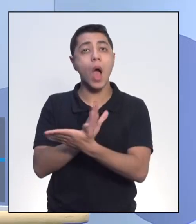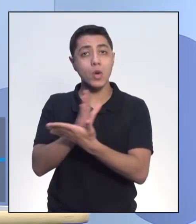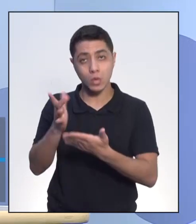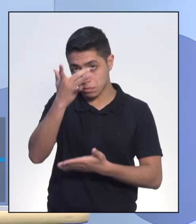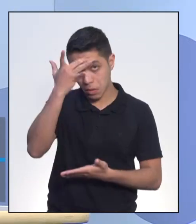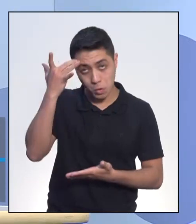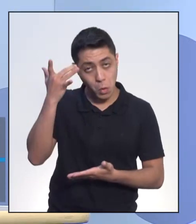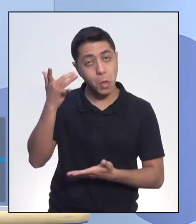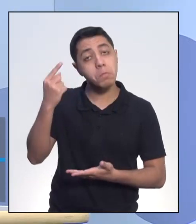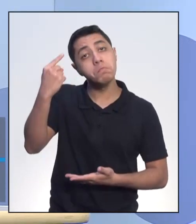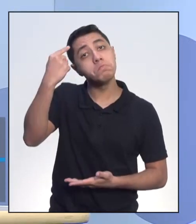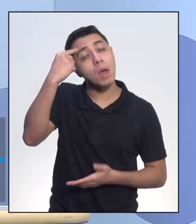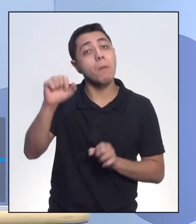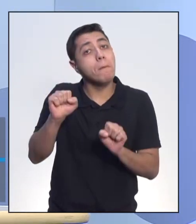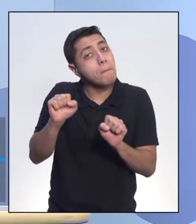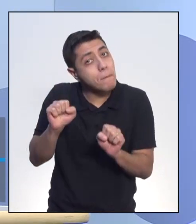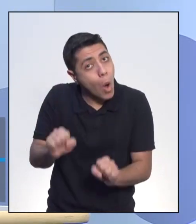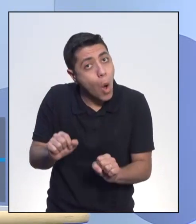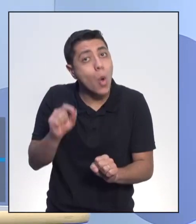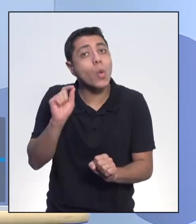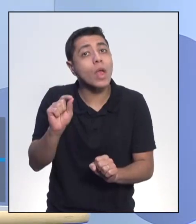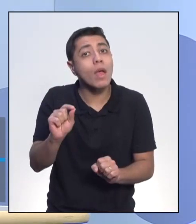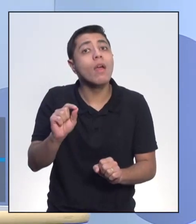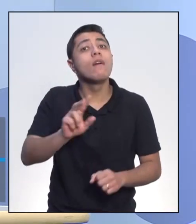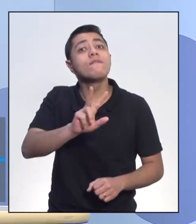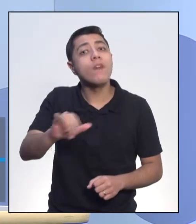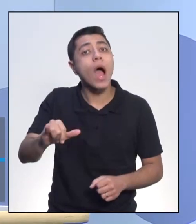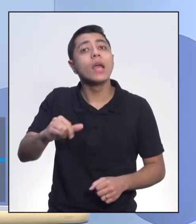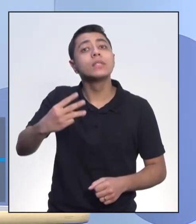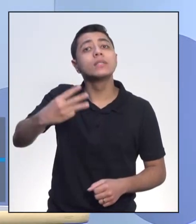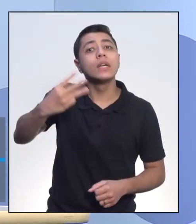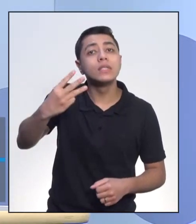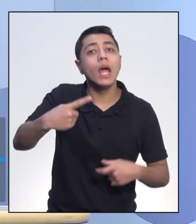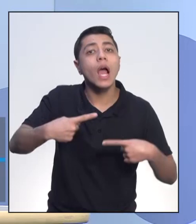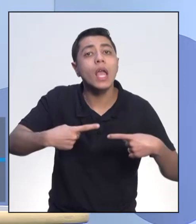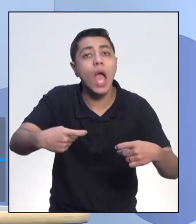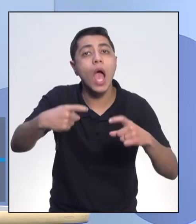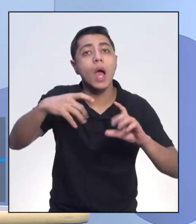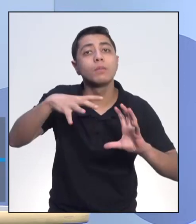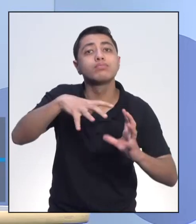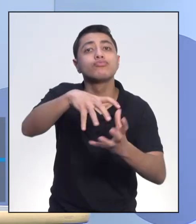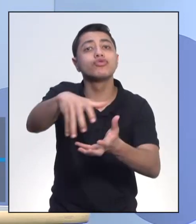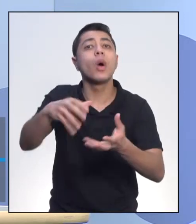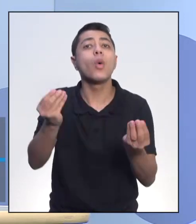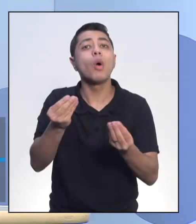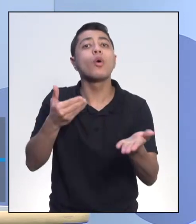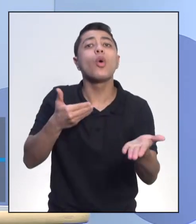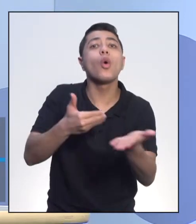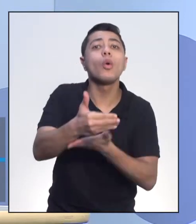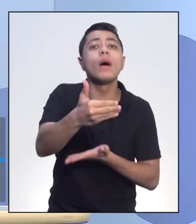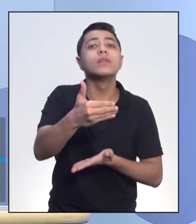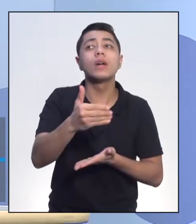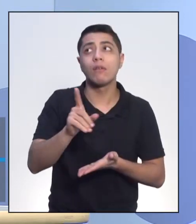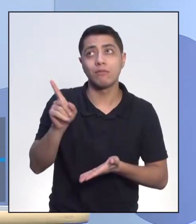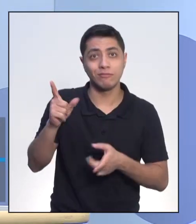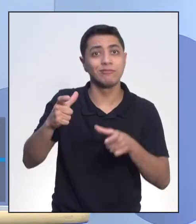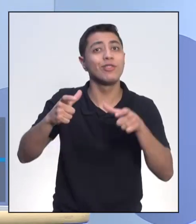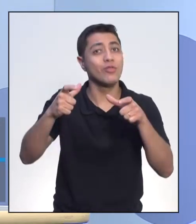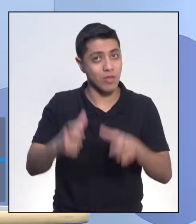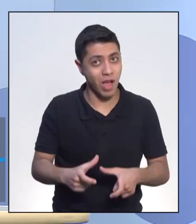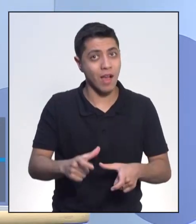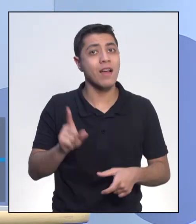até apontam que talvez uma possível terceira guerra mundial poderia iniciar-se bem